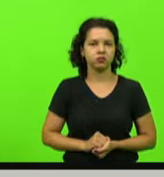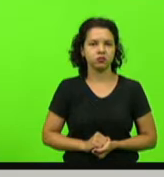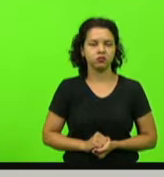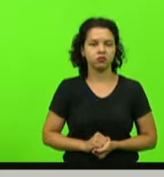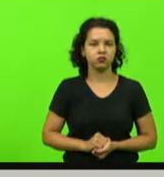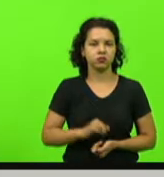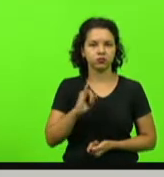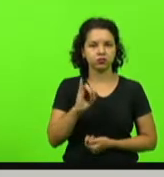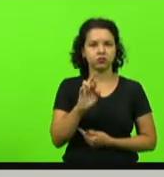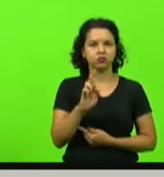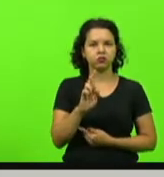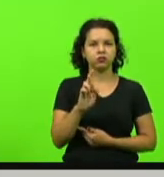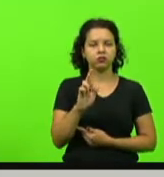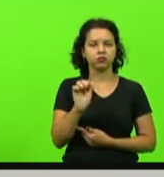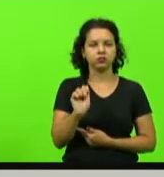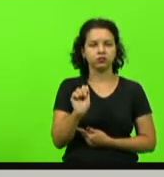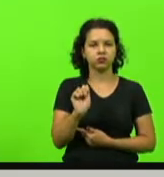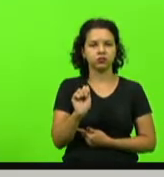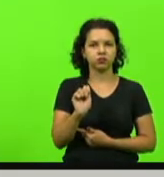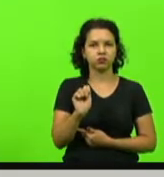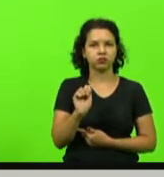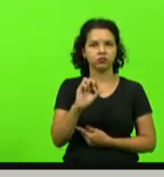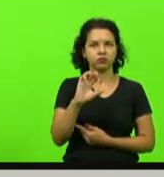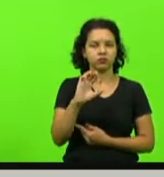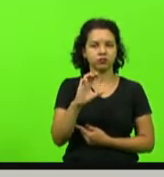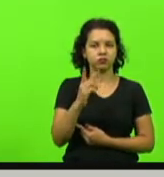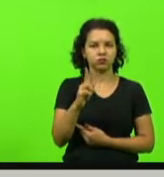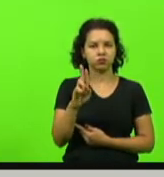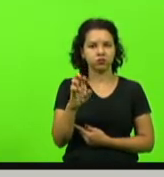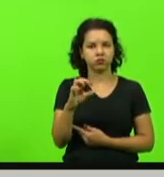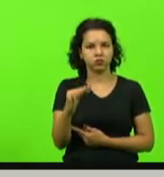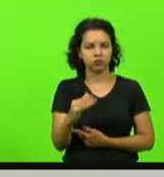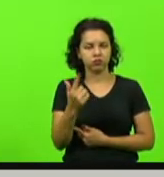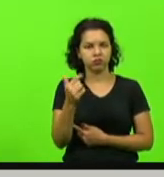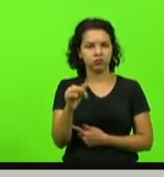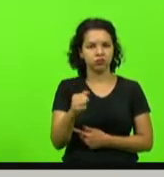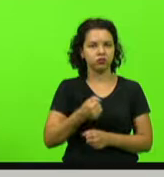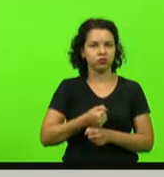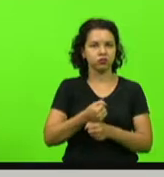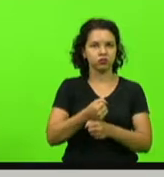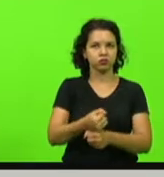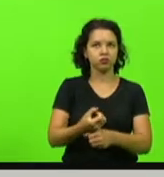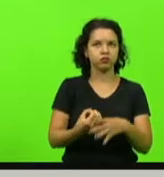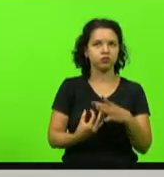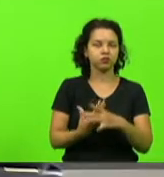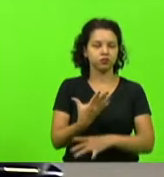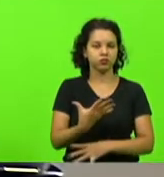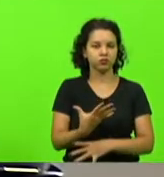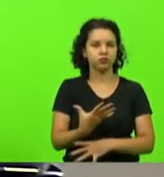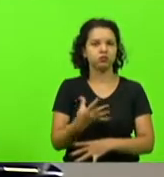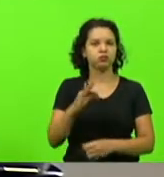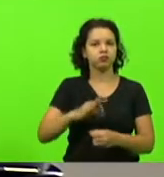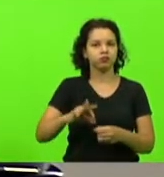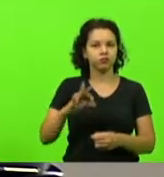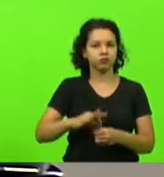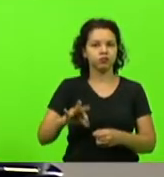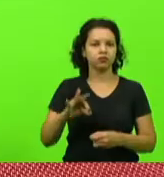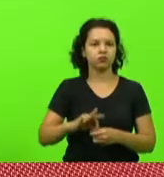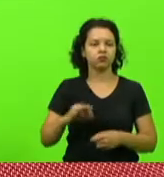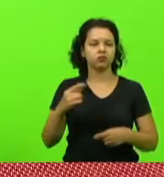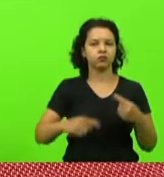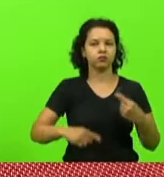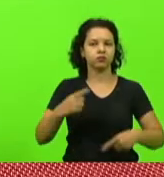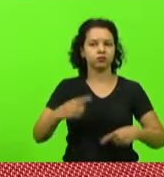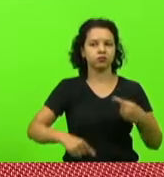Eira Schurk, pelos 17 anos de fundação da referida entidade. Em discussão,